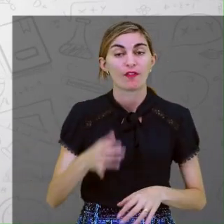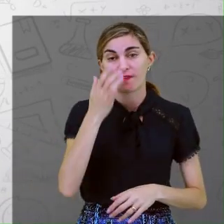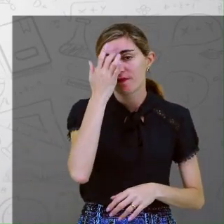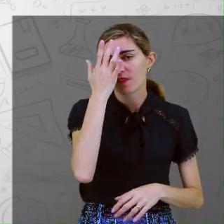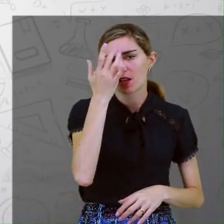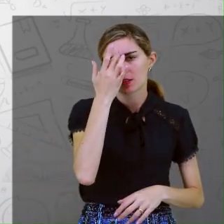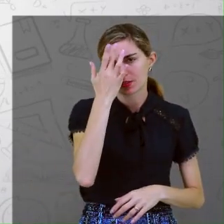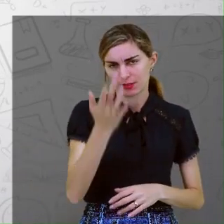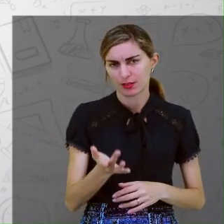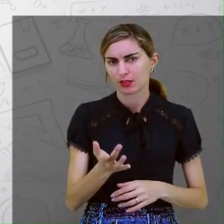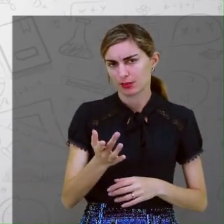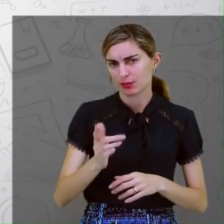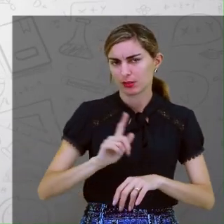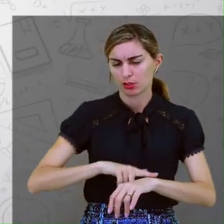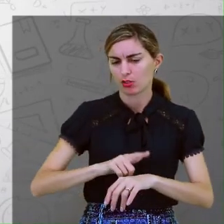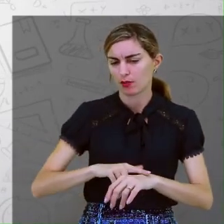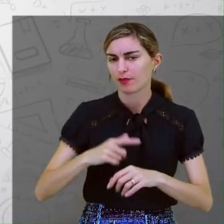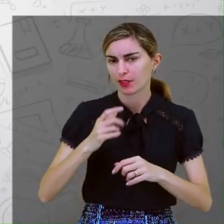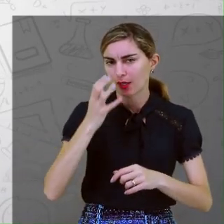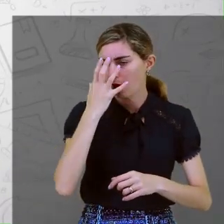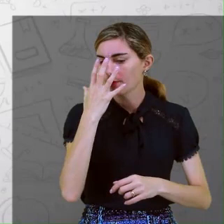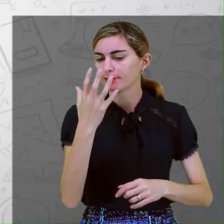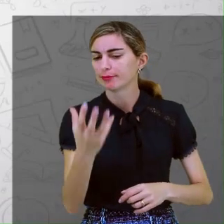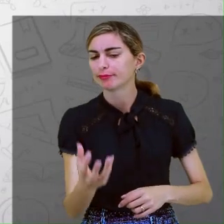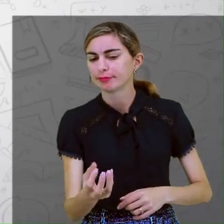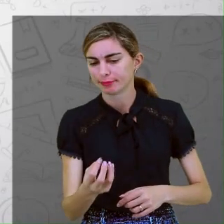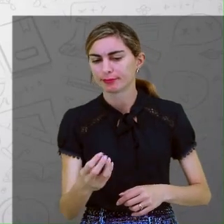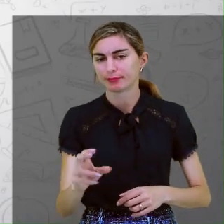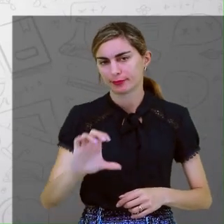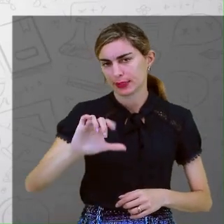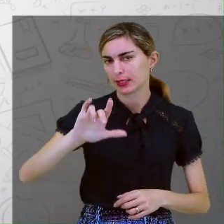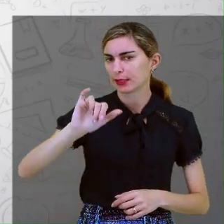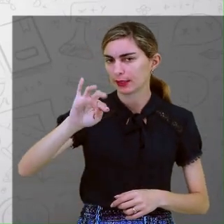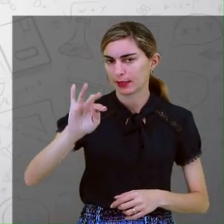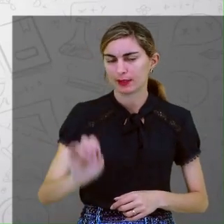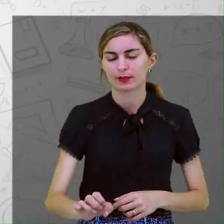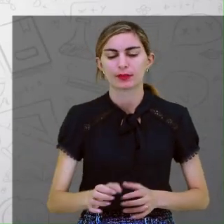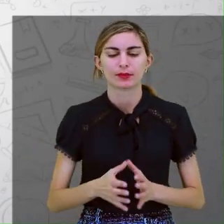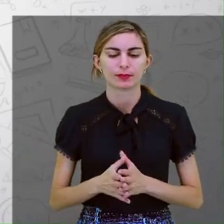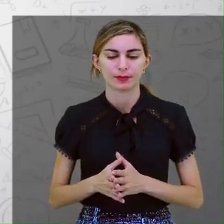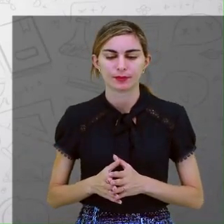hora e até fica mais atrativo para o cliente.